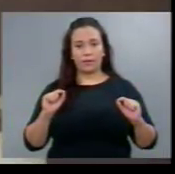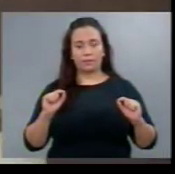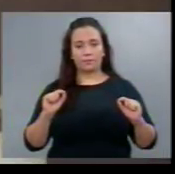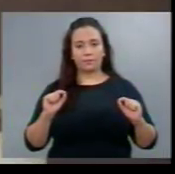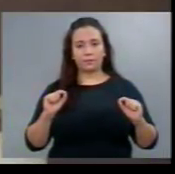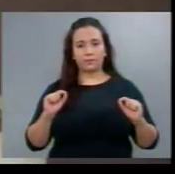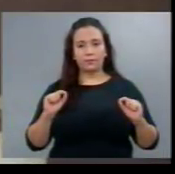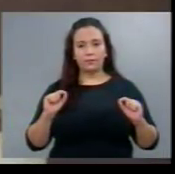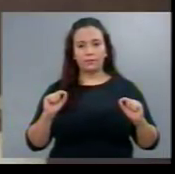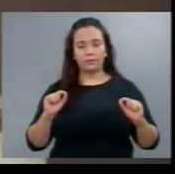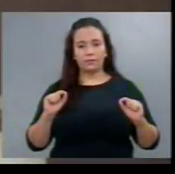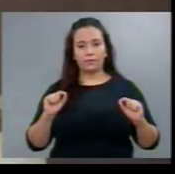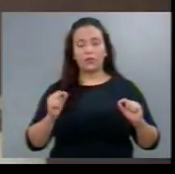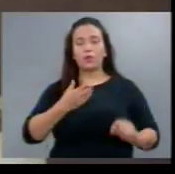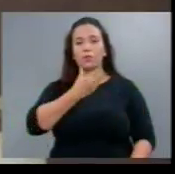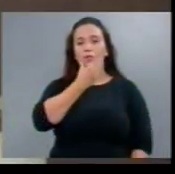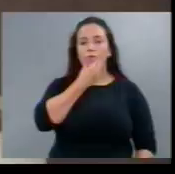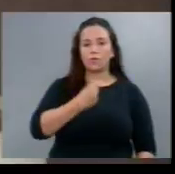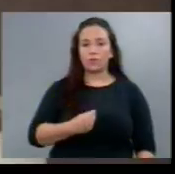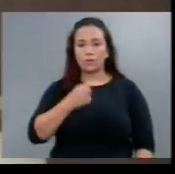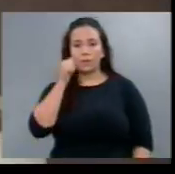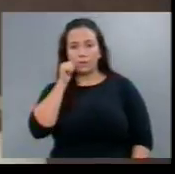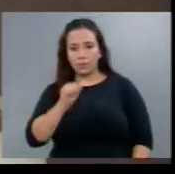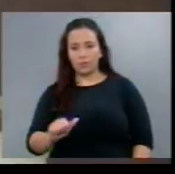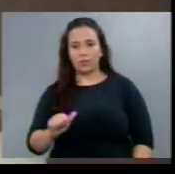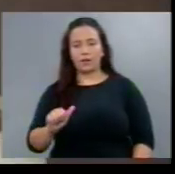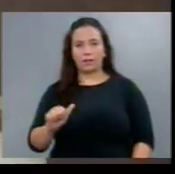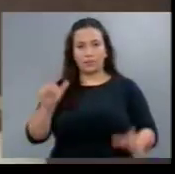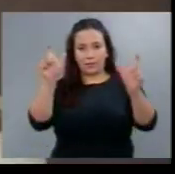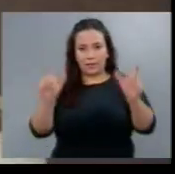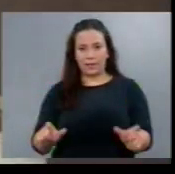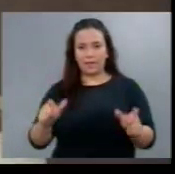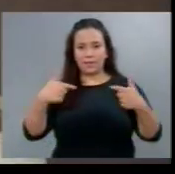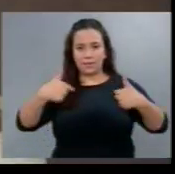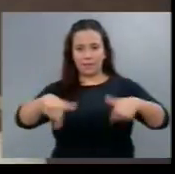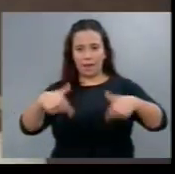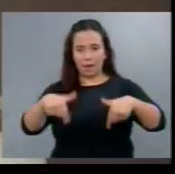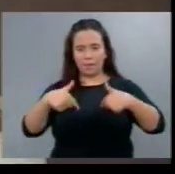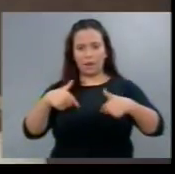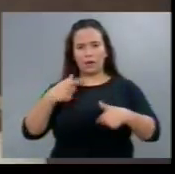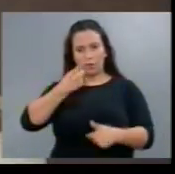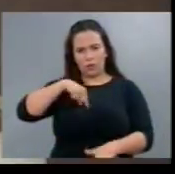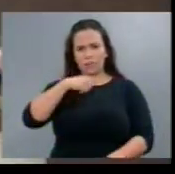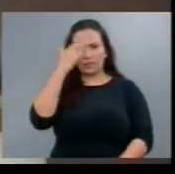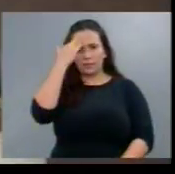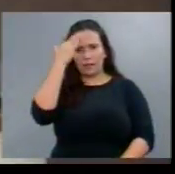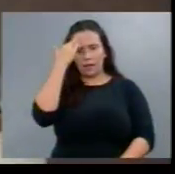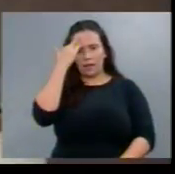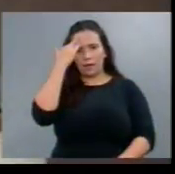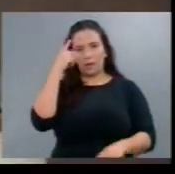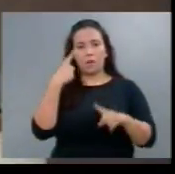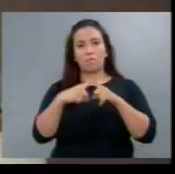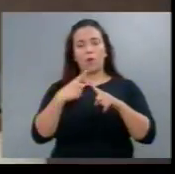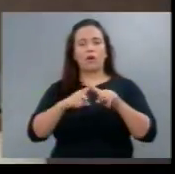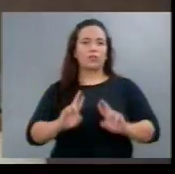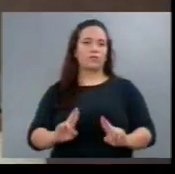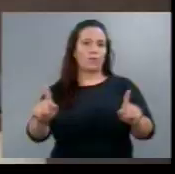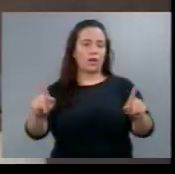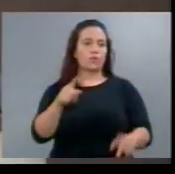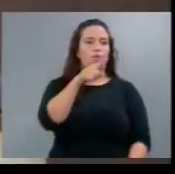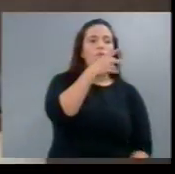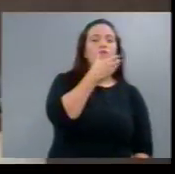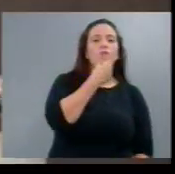é que a diferenciação entre homens e mulheres, do ponto de vista da vida laboral, e nós sabemos o porquê desta